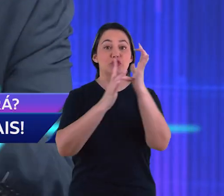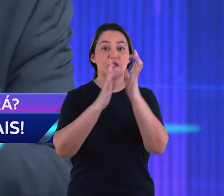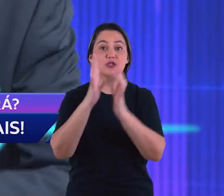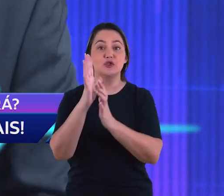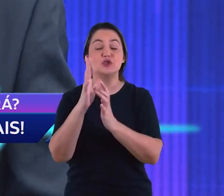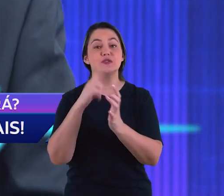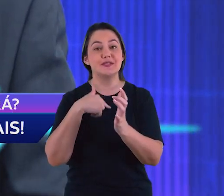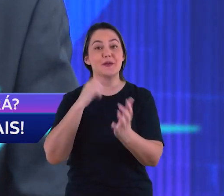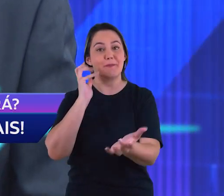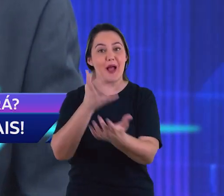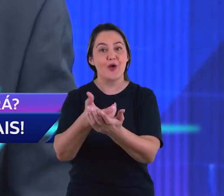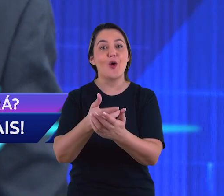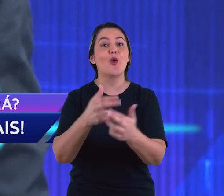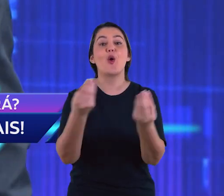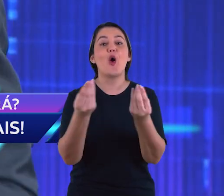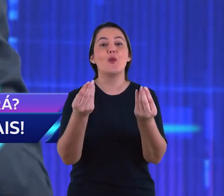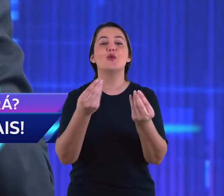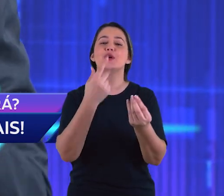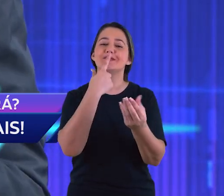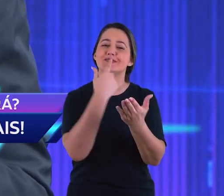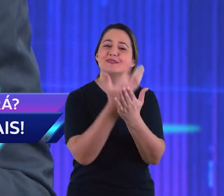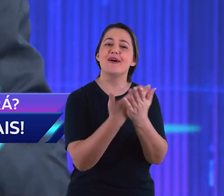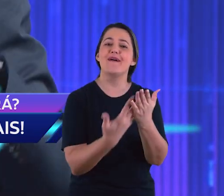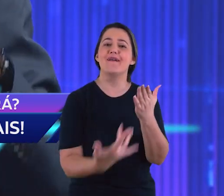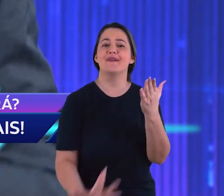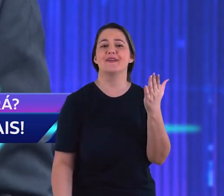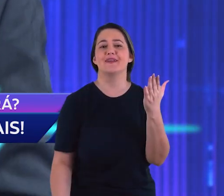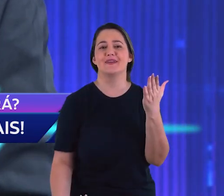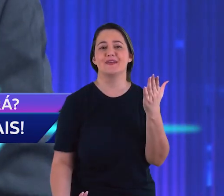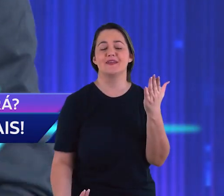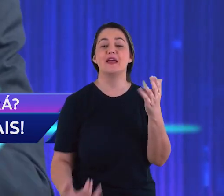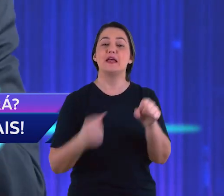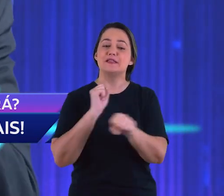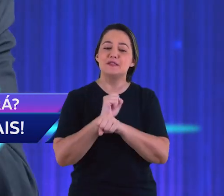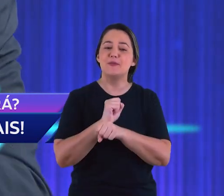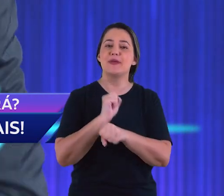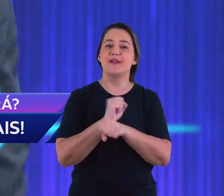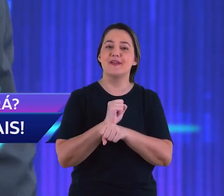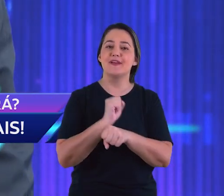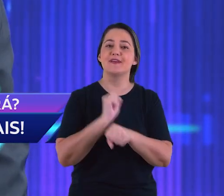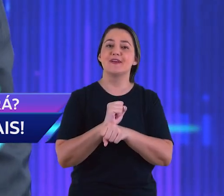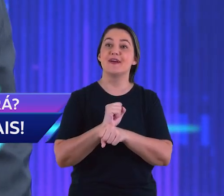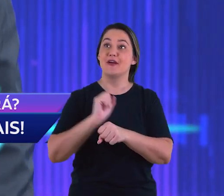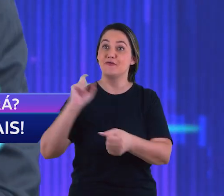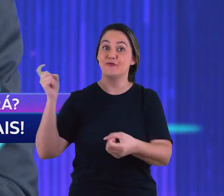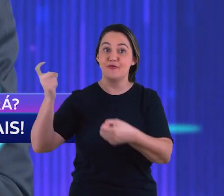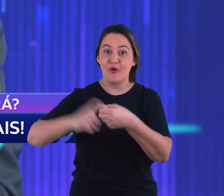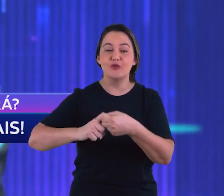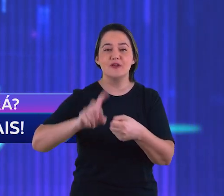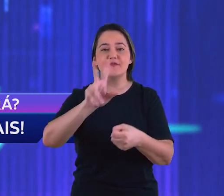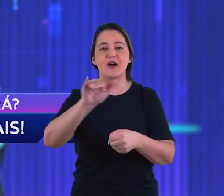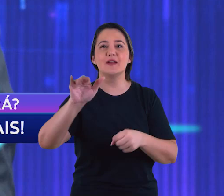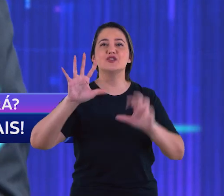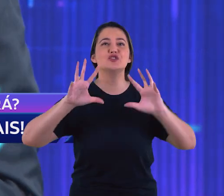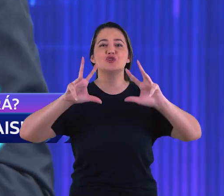com seu sangue. E ele nos guarda entre os salvos até a sua volta. Agora